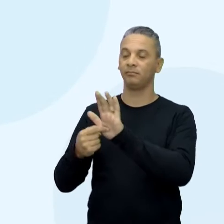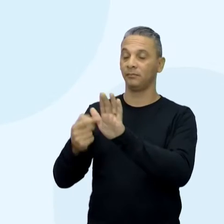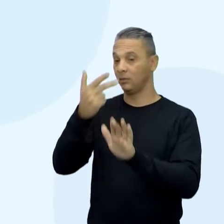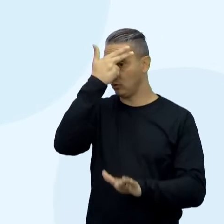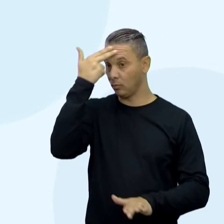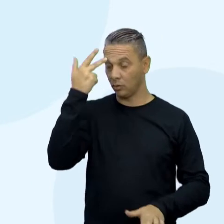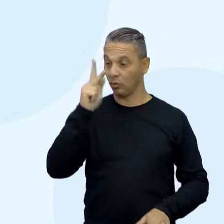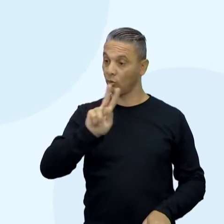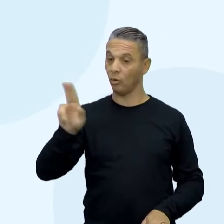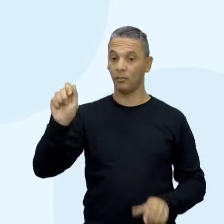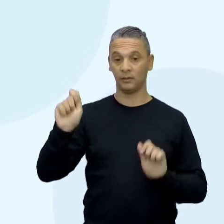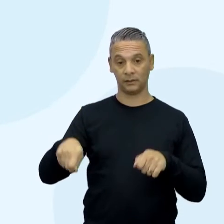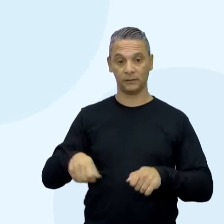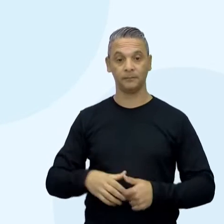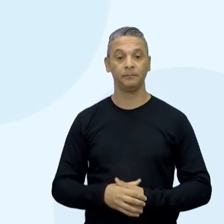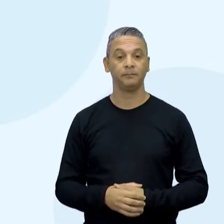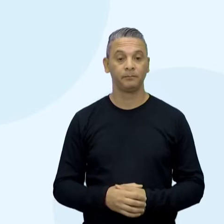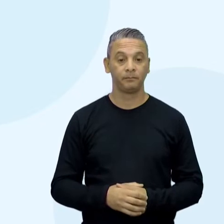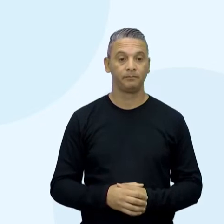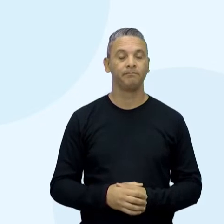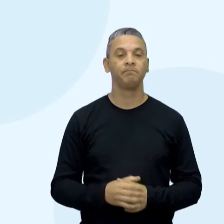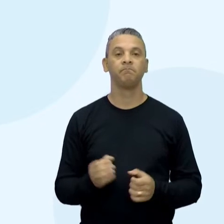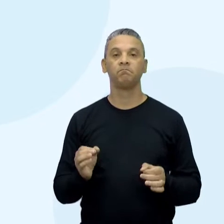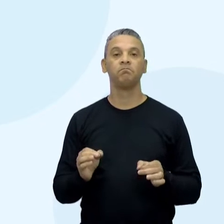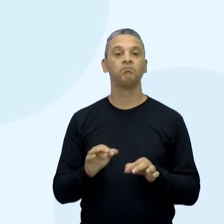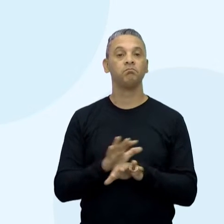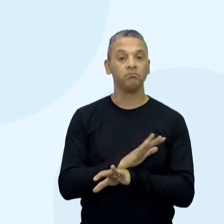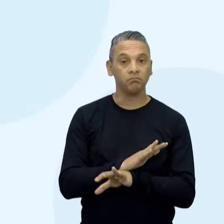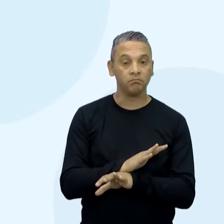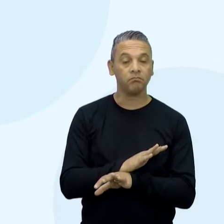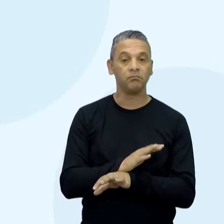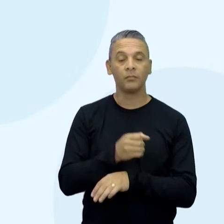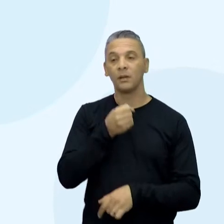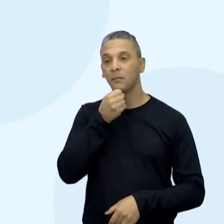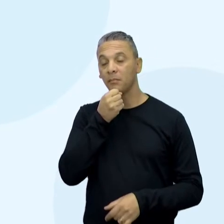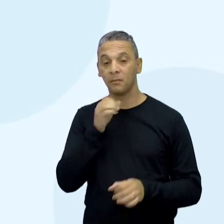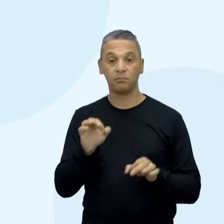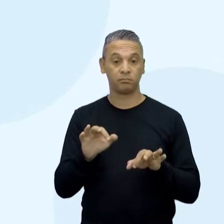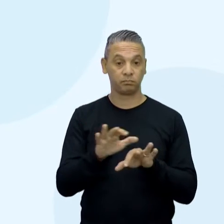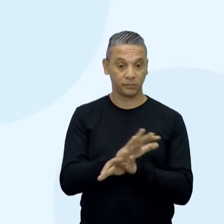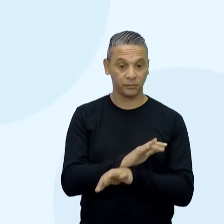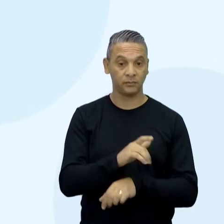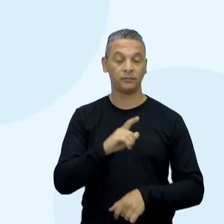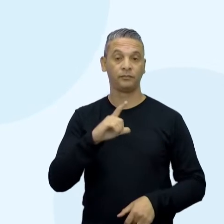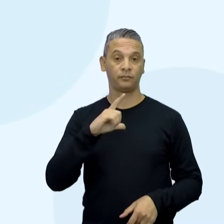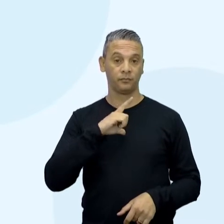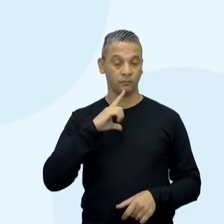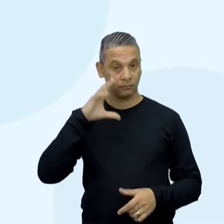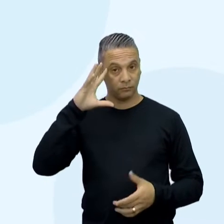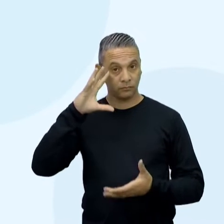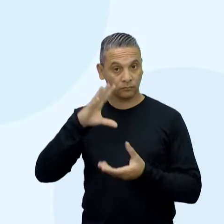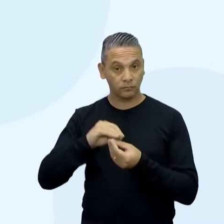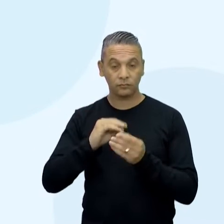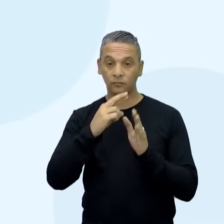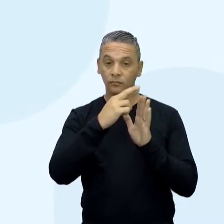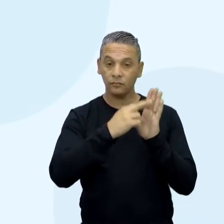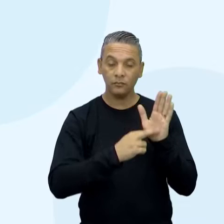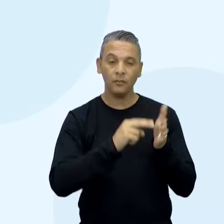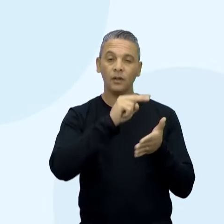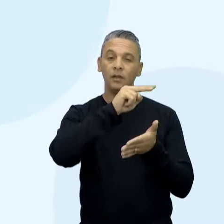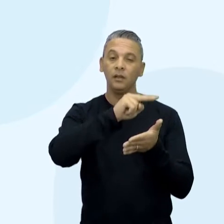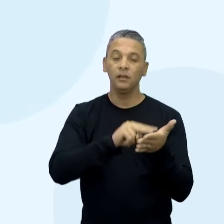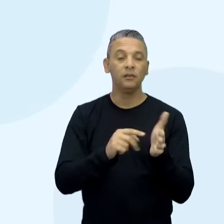essa pessoa, tá? Depois que você concluir, né, o seu roteiro, né, você leu o roteiro,